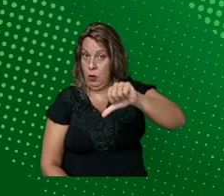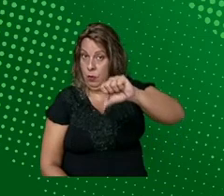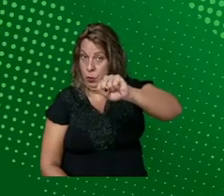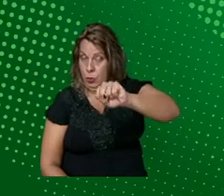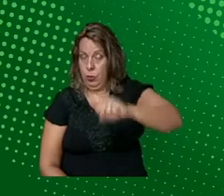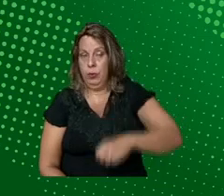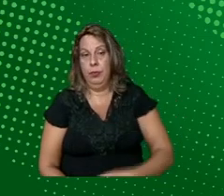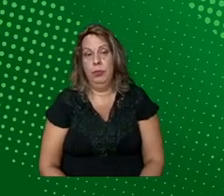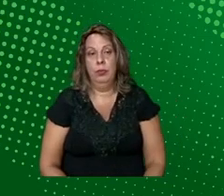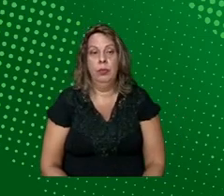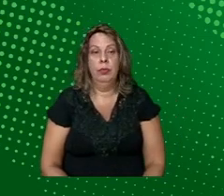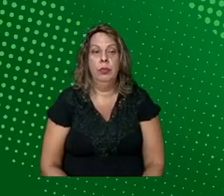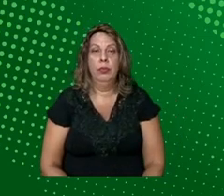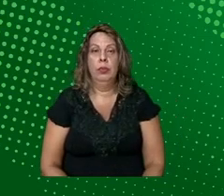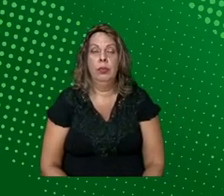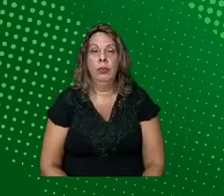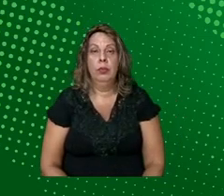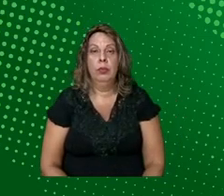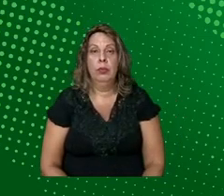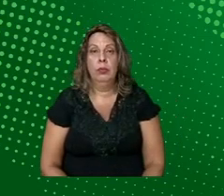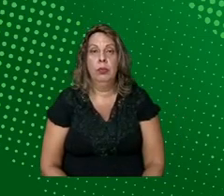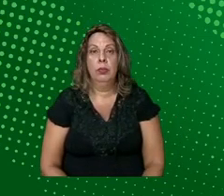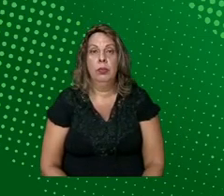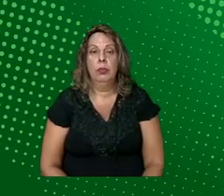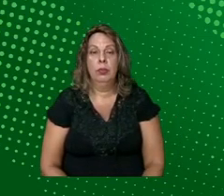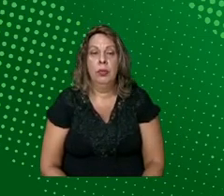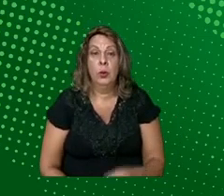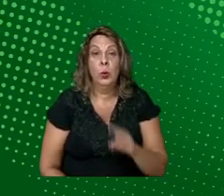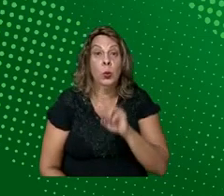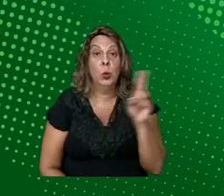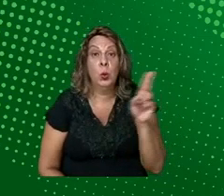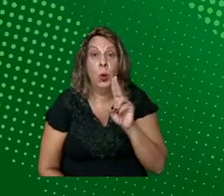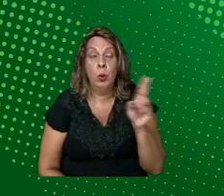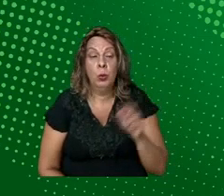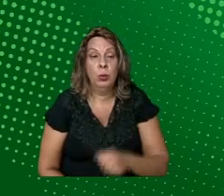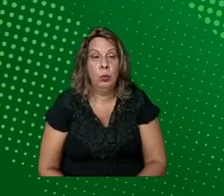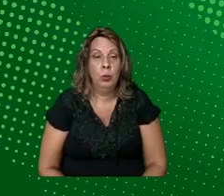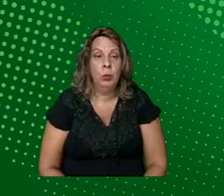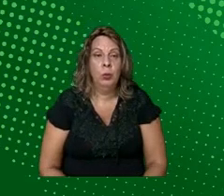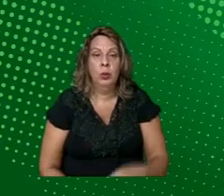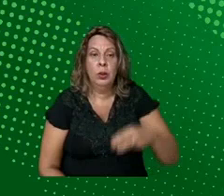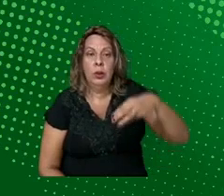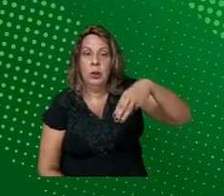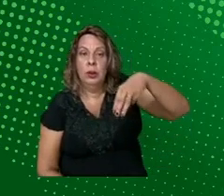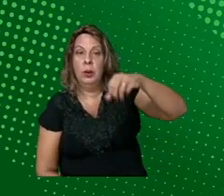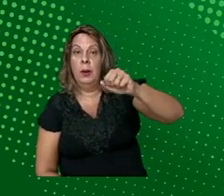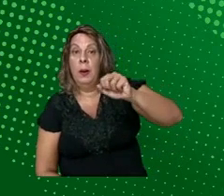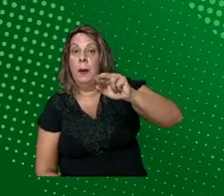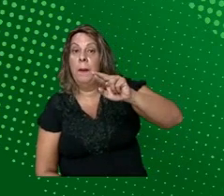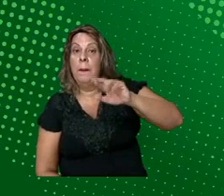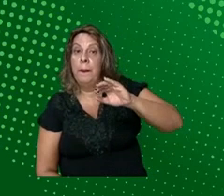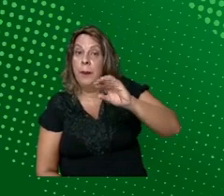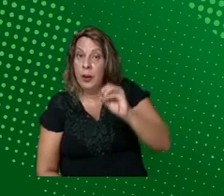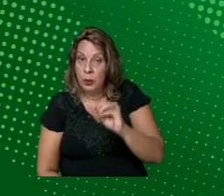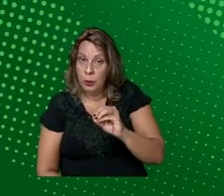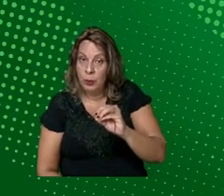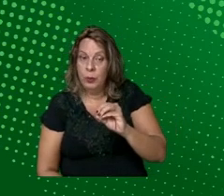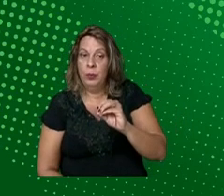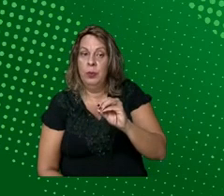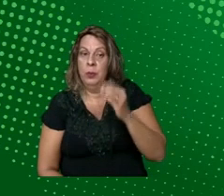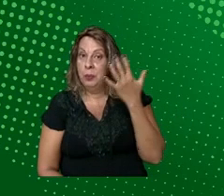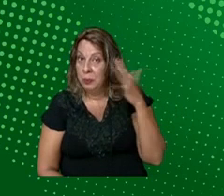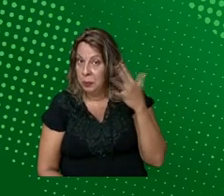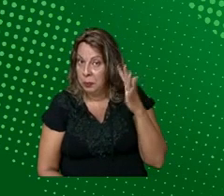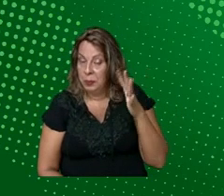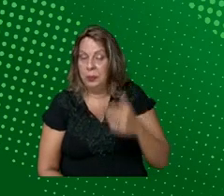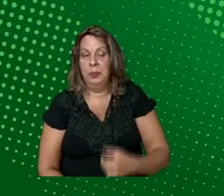065798, 065798. Pertence a quem, meu Deus do céu? Mário. Mário, muito bem, Jaqueline Cruz. Ponto para as meninas. Um